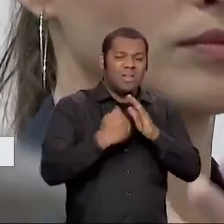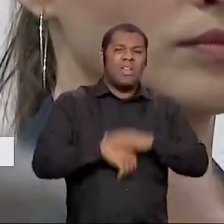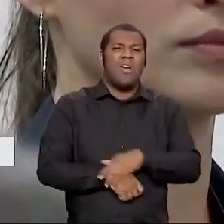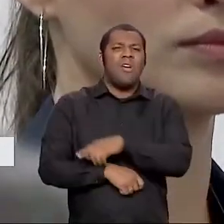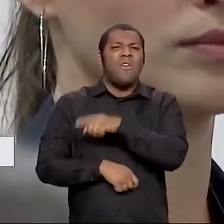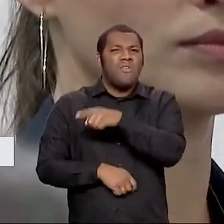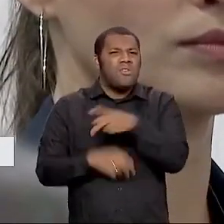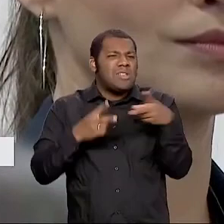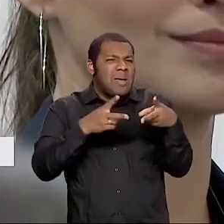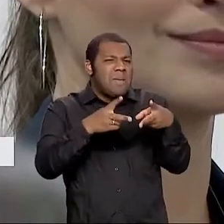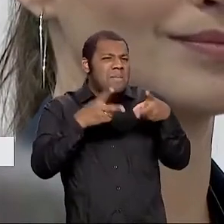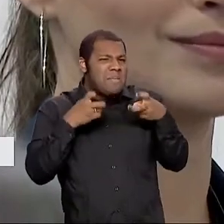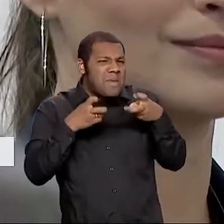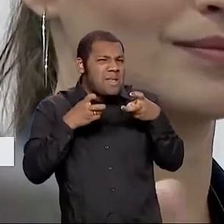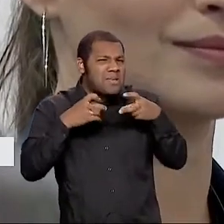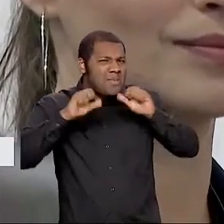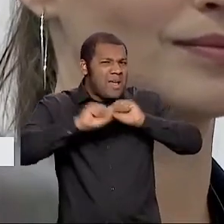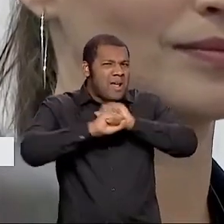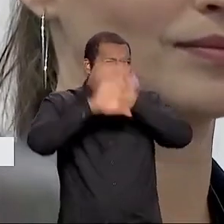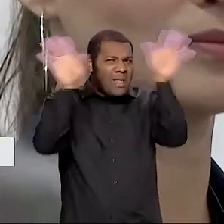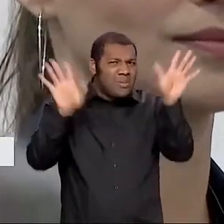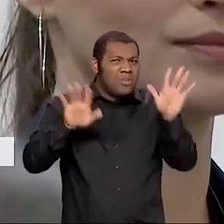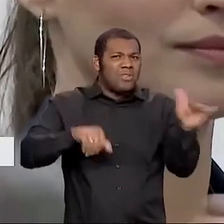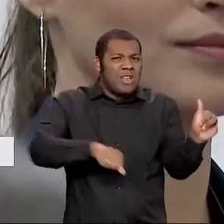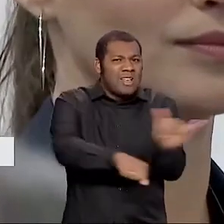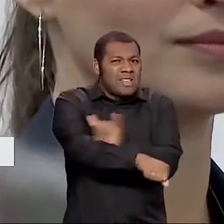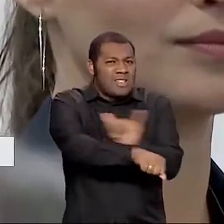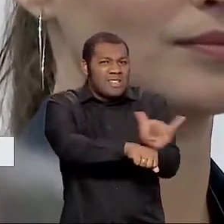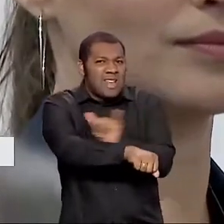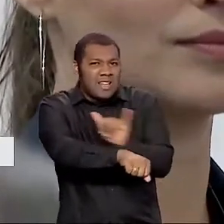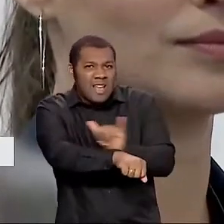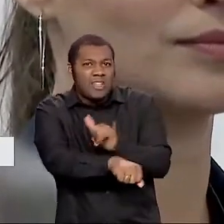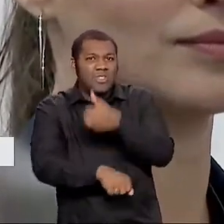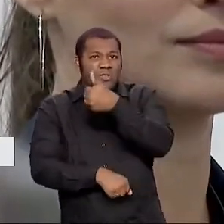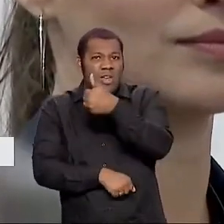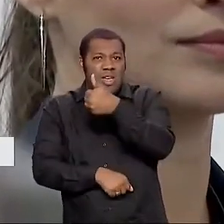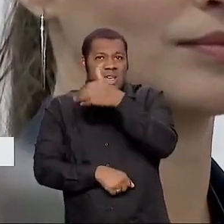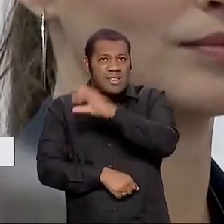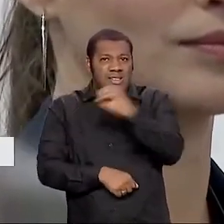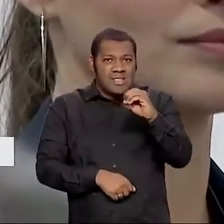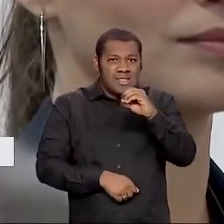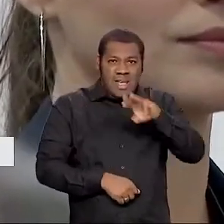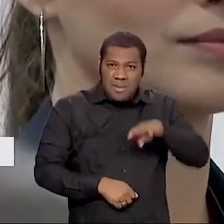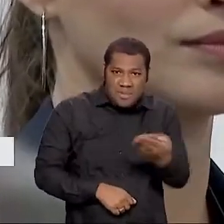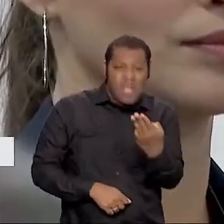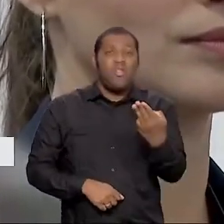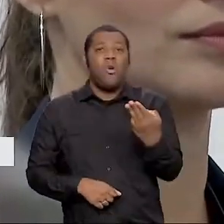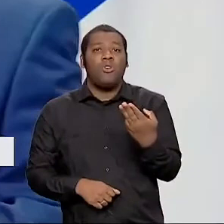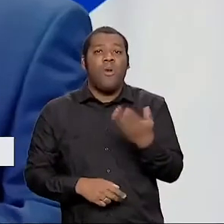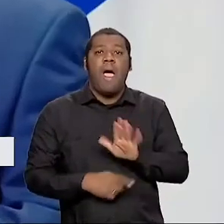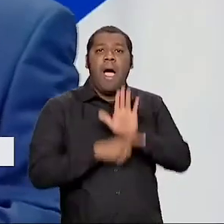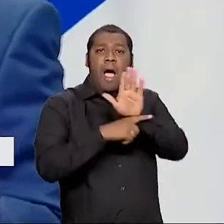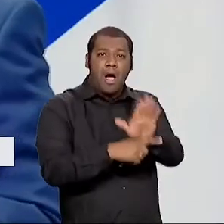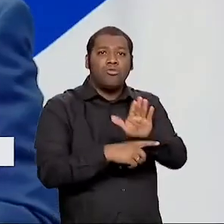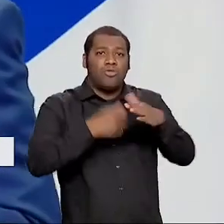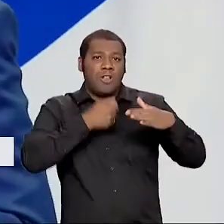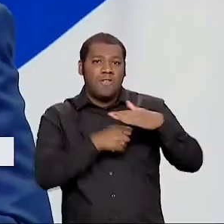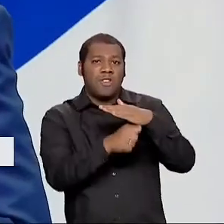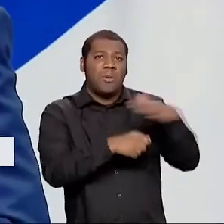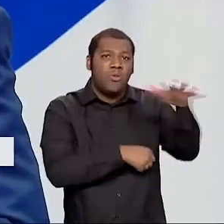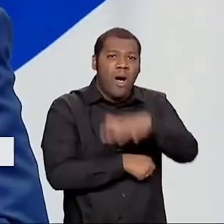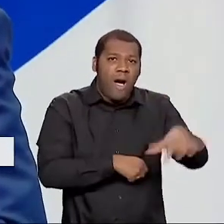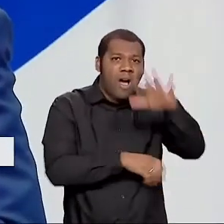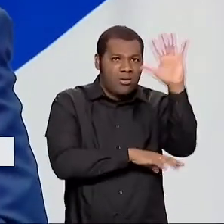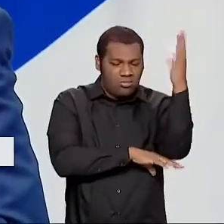efetivamente, mais concretamente, uma maneira de que esse dinheiro vai sair para a questão do meio ambiente e para outras questões também?